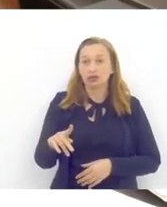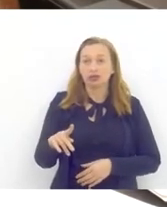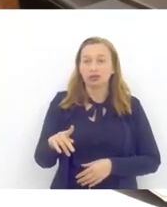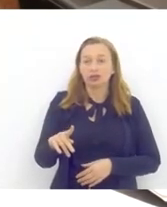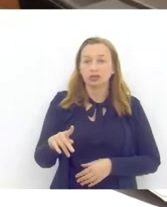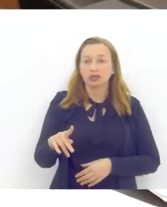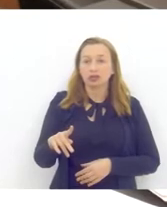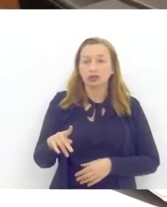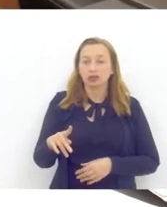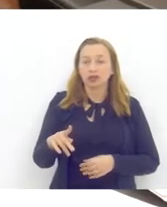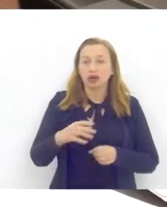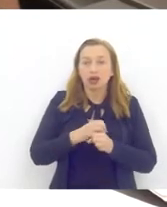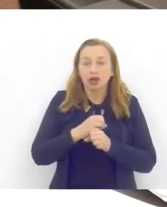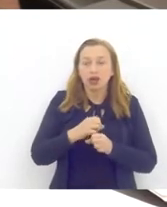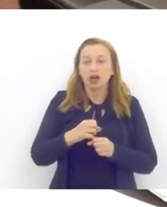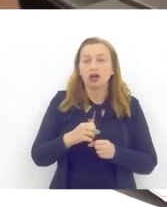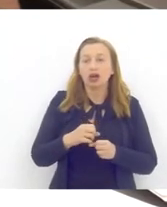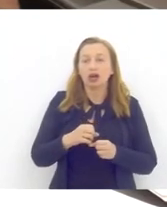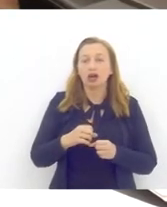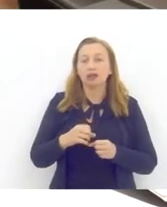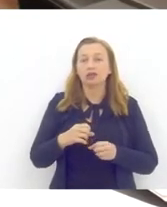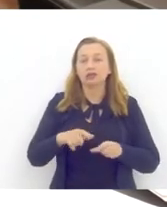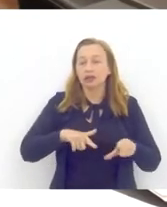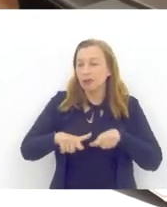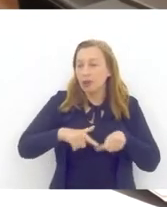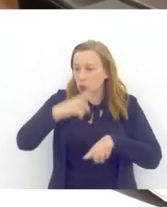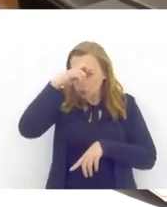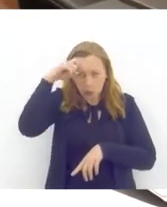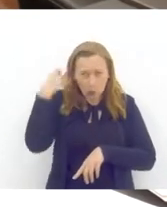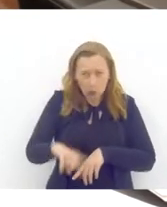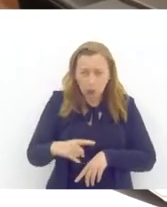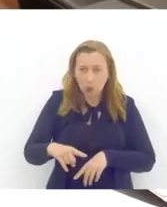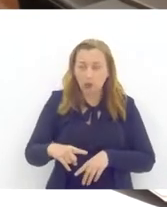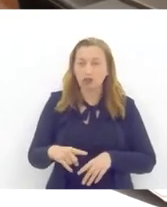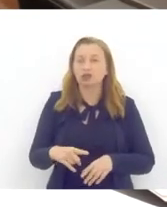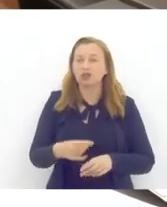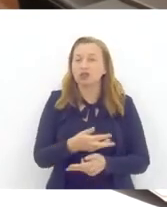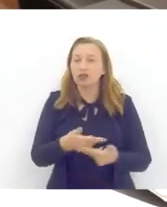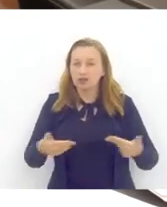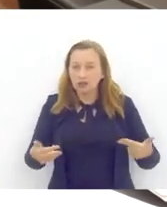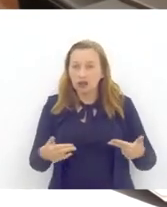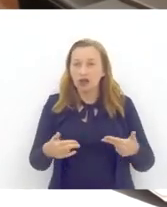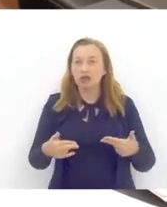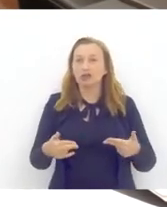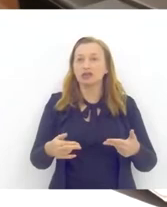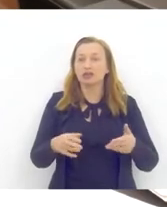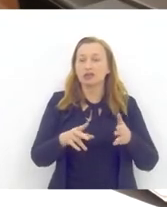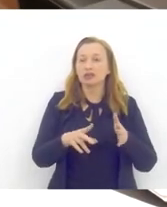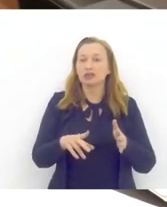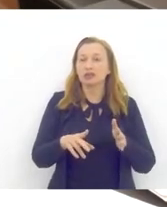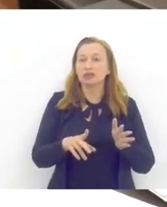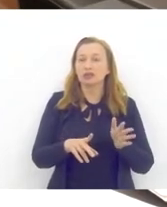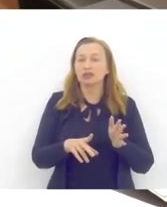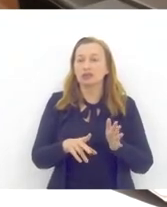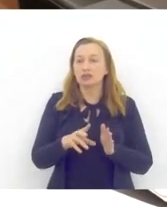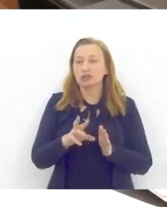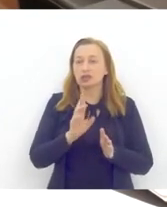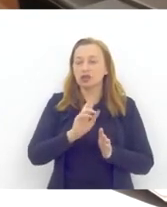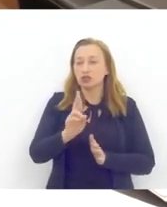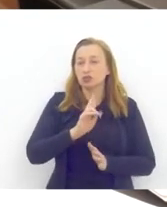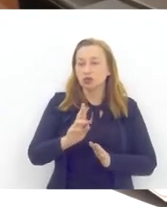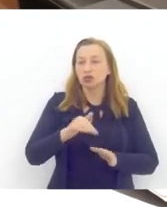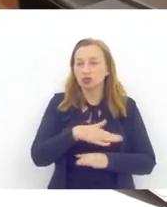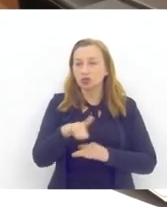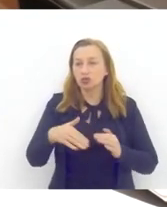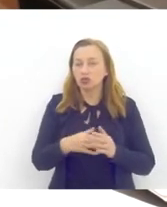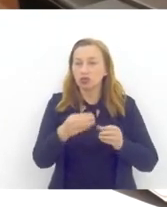semana fazendo o impacto desse indicador educacional e milhares de simulações, incluindo todos os municípios do estado.